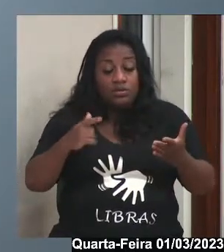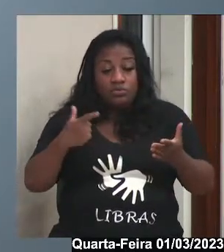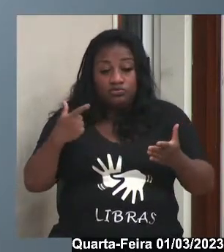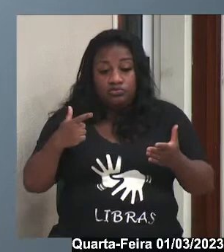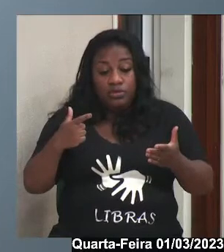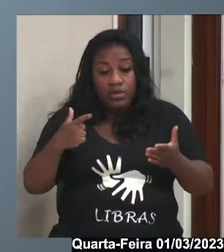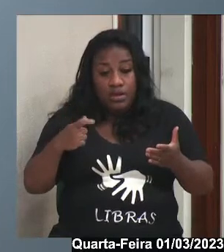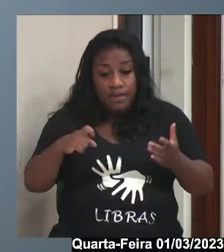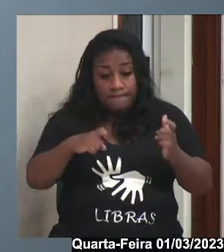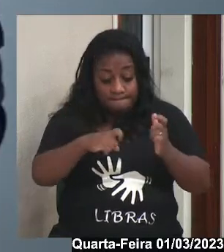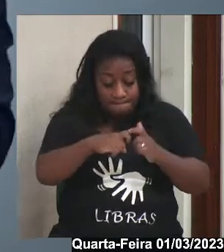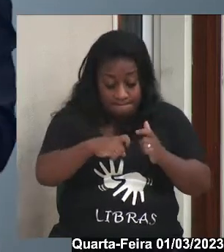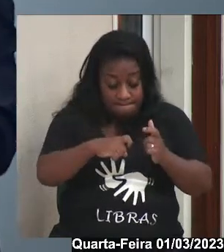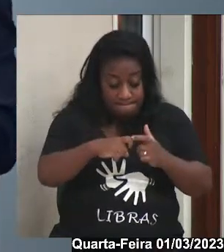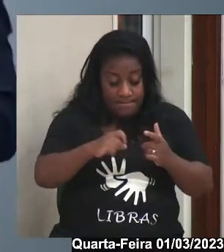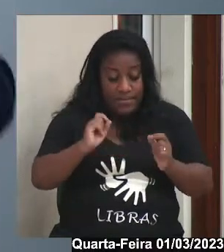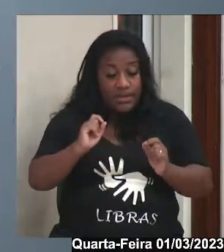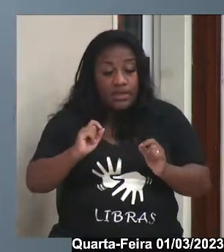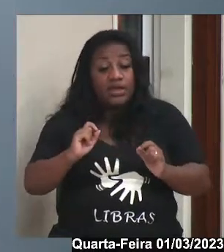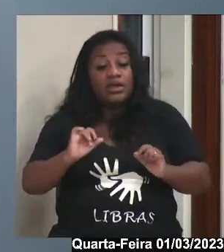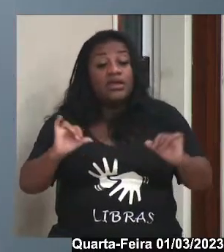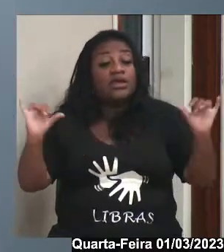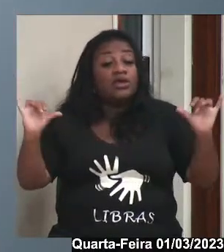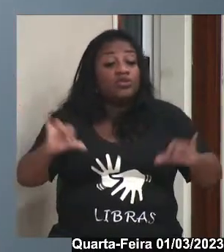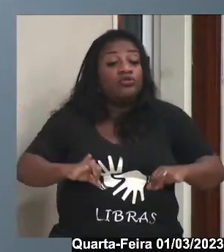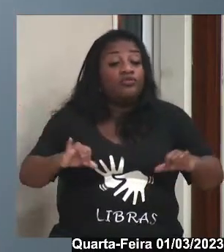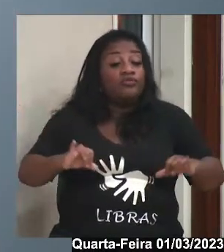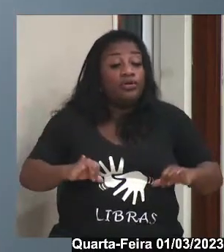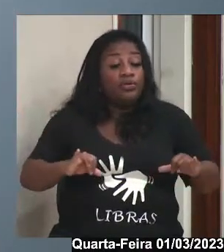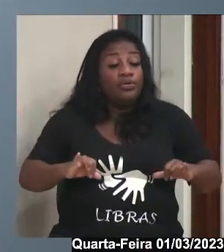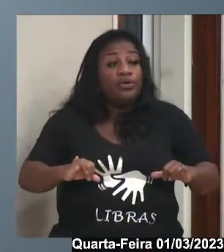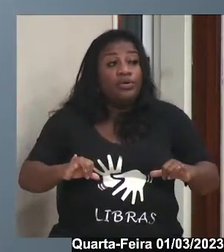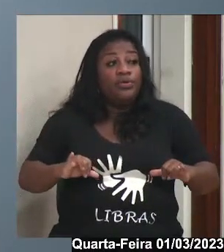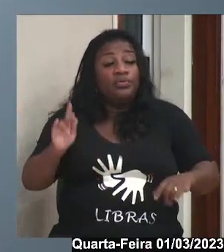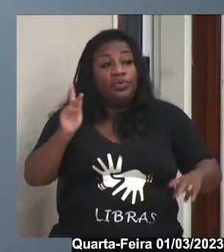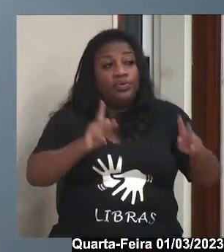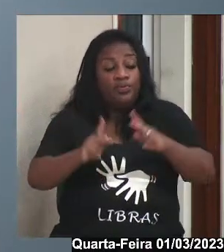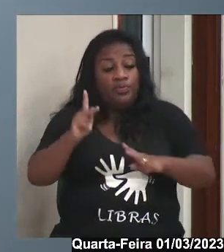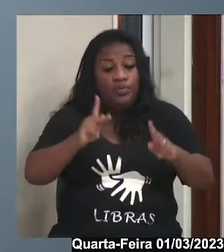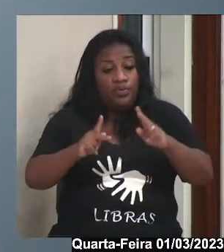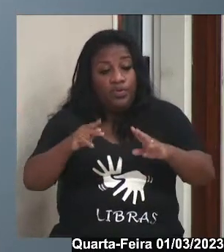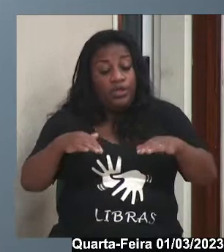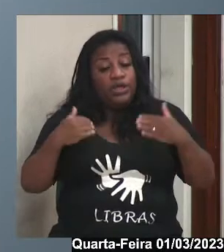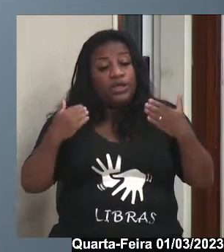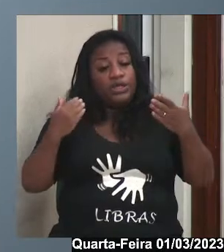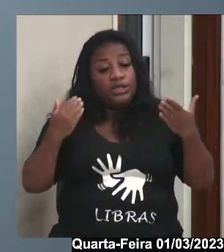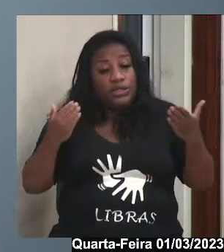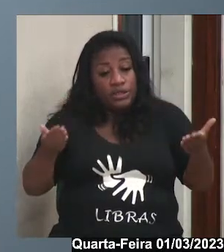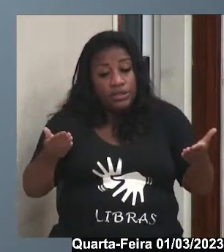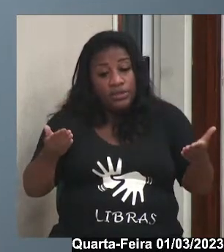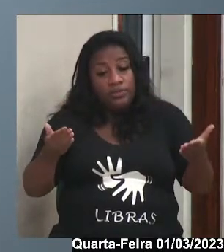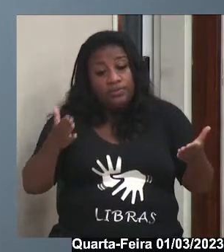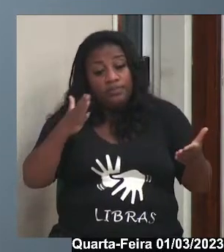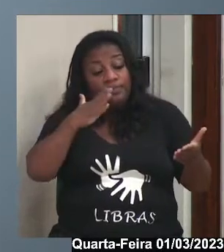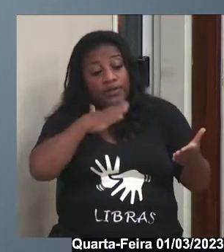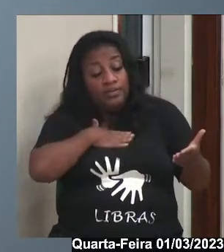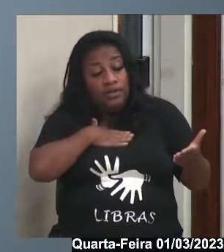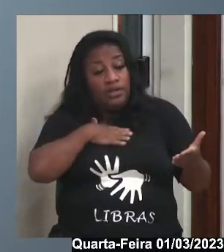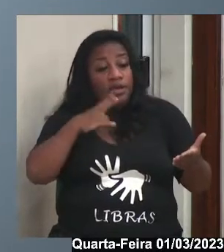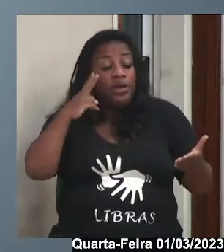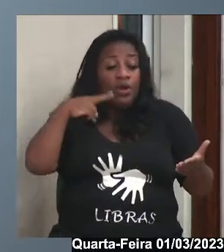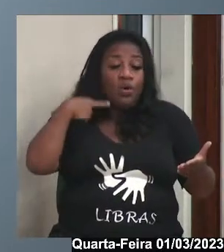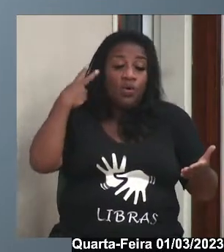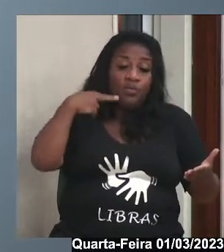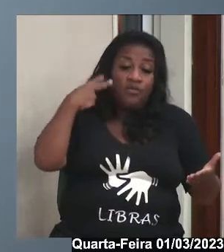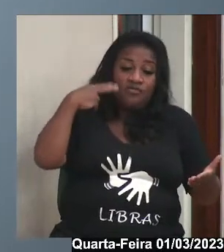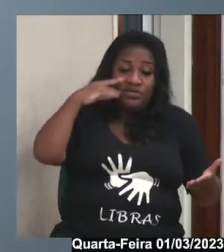tinha pediatra. E no final quem pagou o preço foi a nossa população. Então, prefeito, é muito difícil para mim, como